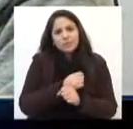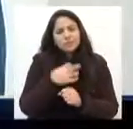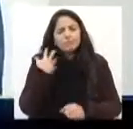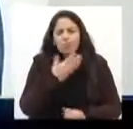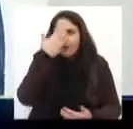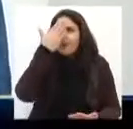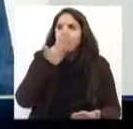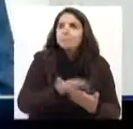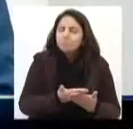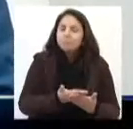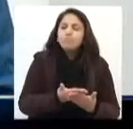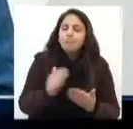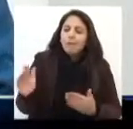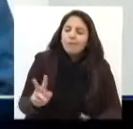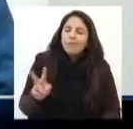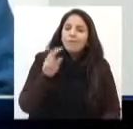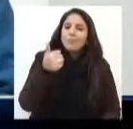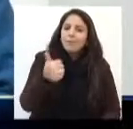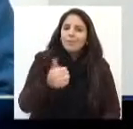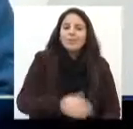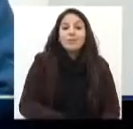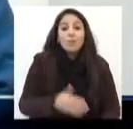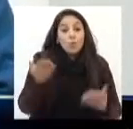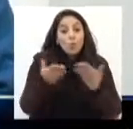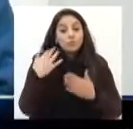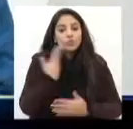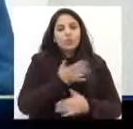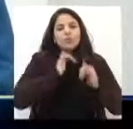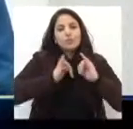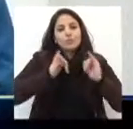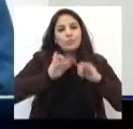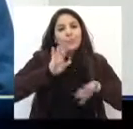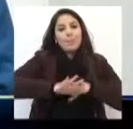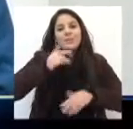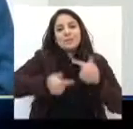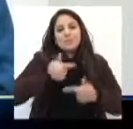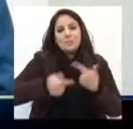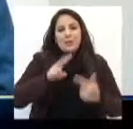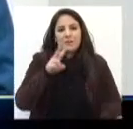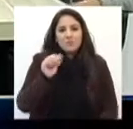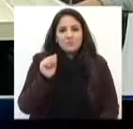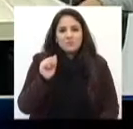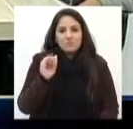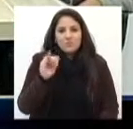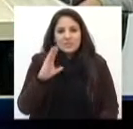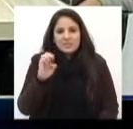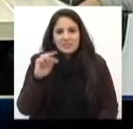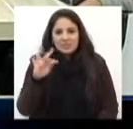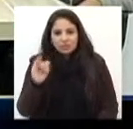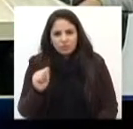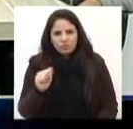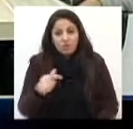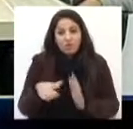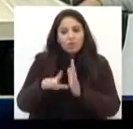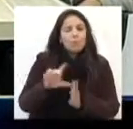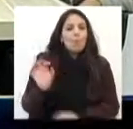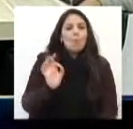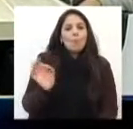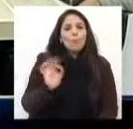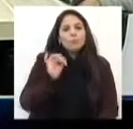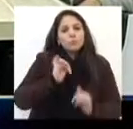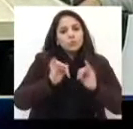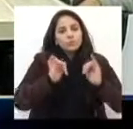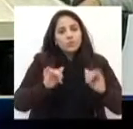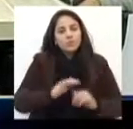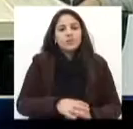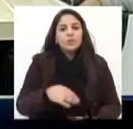pena. Hoje a gente está divulgando um pouco mais o trabalho vicentino, mas até muitos anos atrás não era divulgado, se vivia aquele texto do